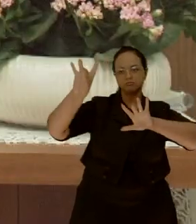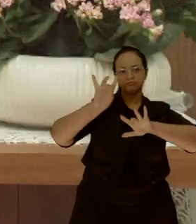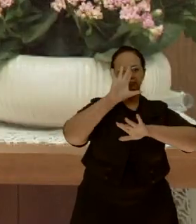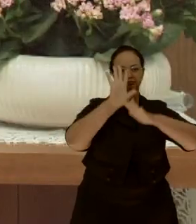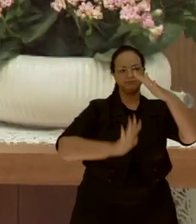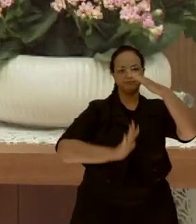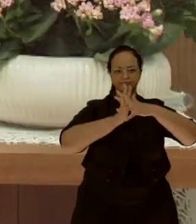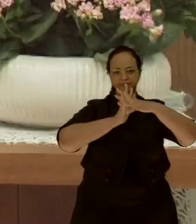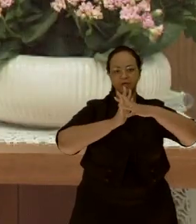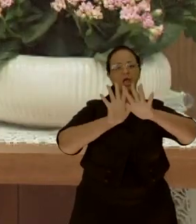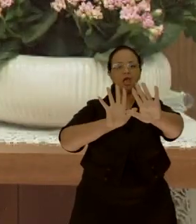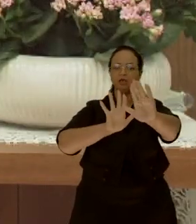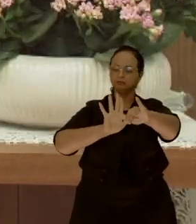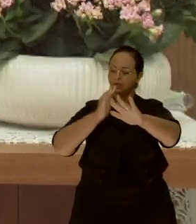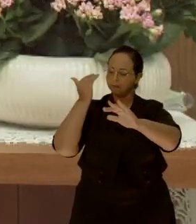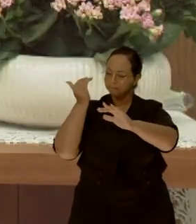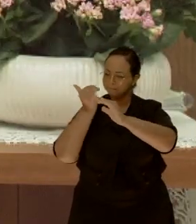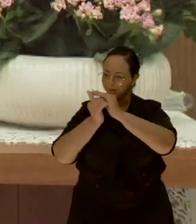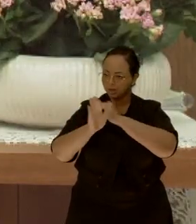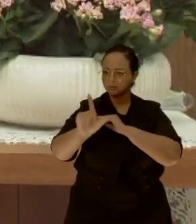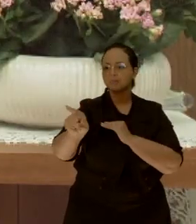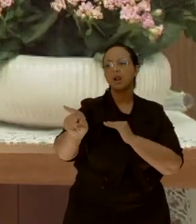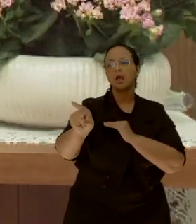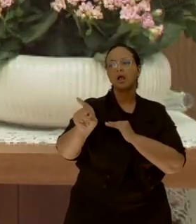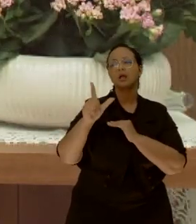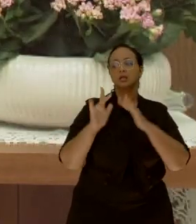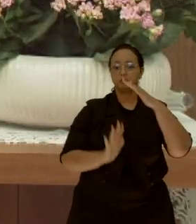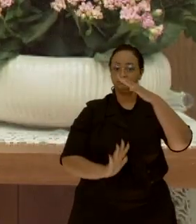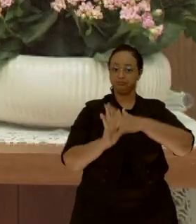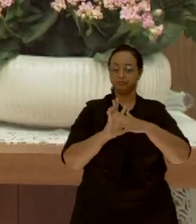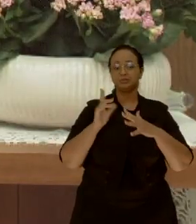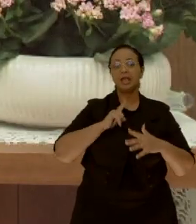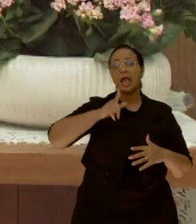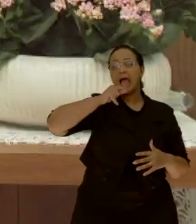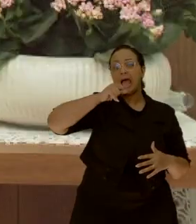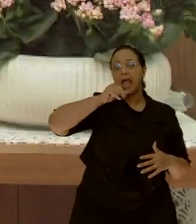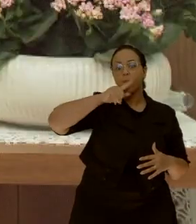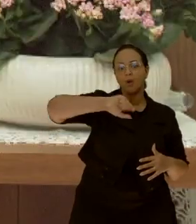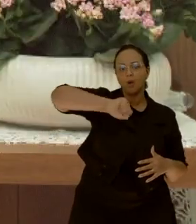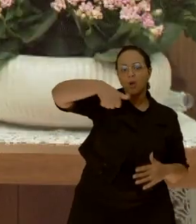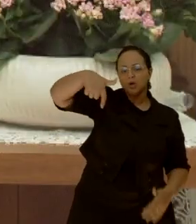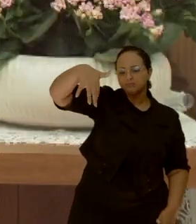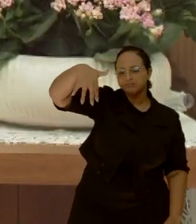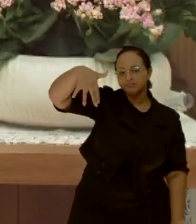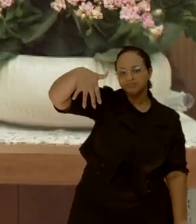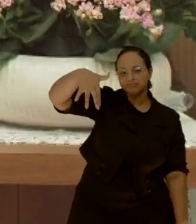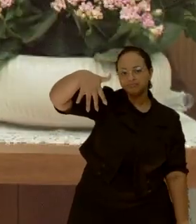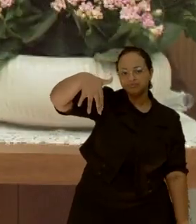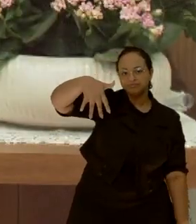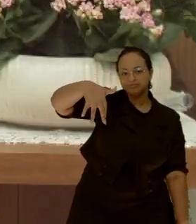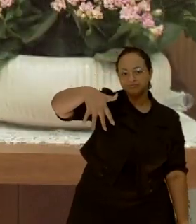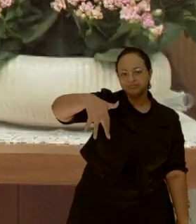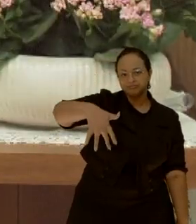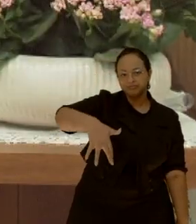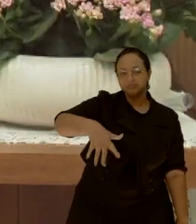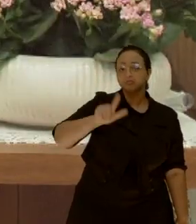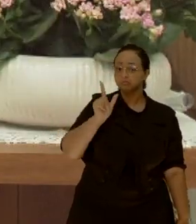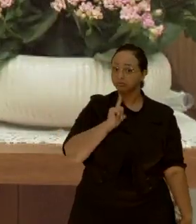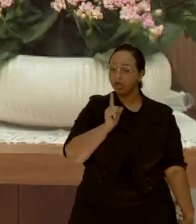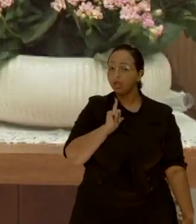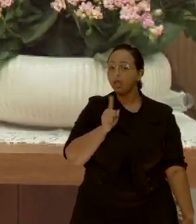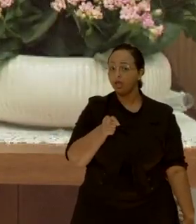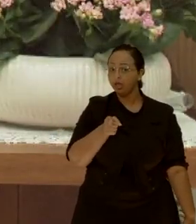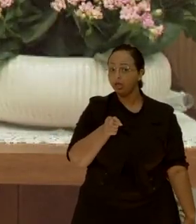ele manda para lá. Tem uma torneira aberta na sua igreja que você não fechou. Os irmãos estão vendo?